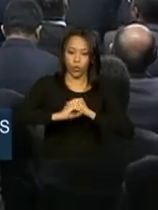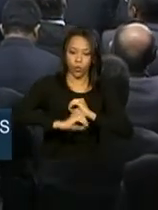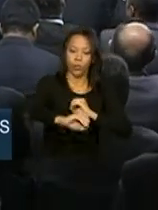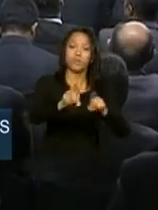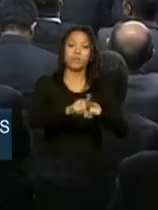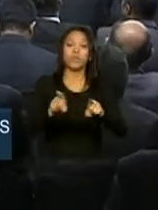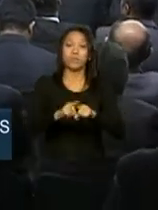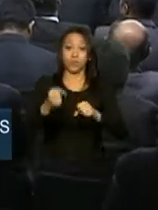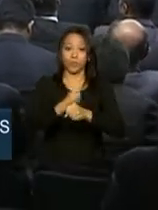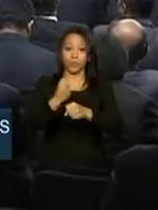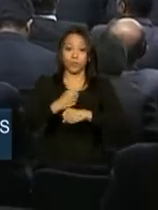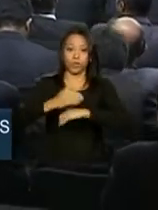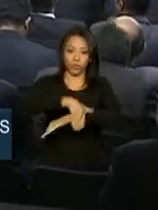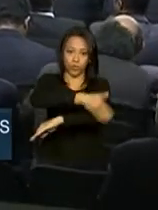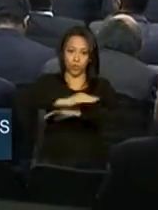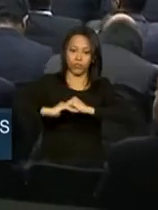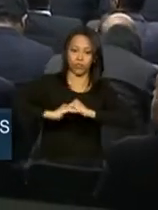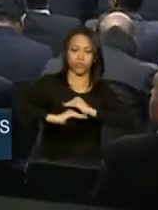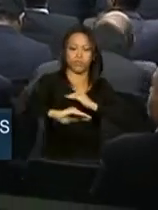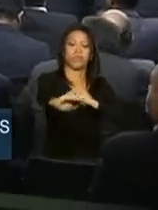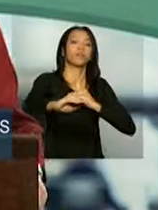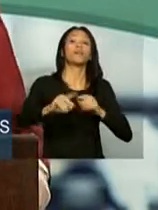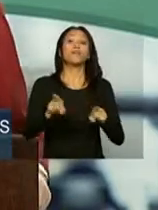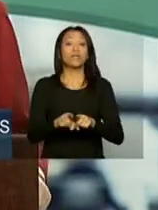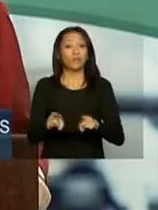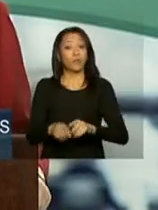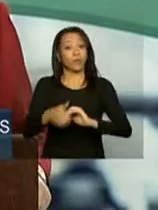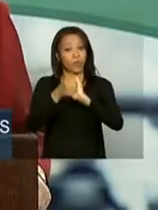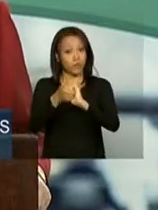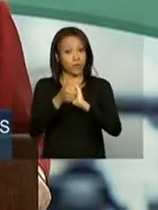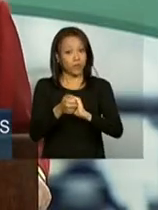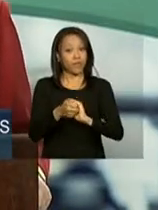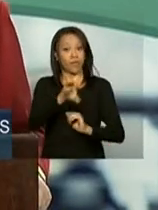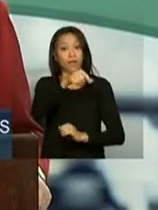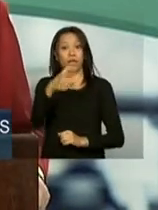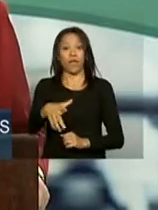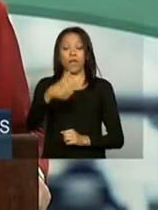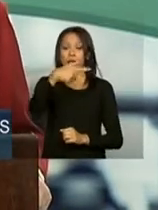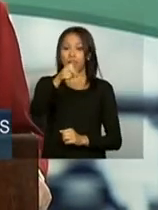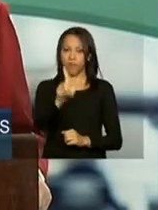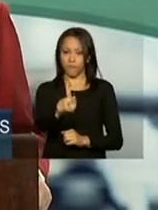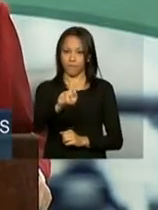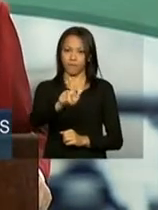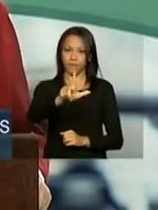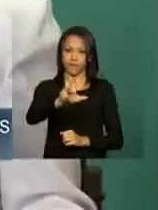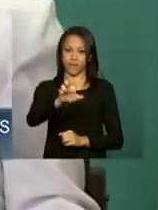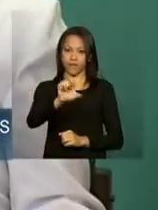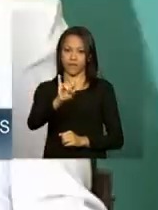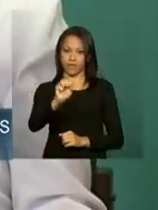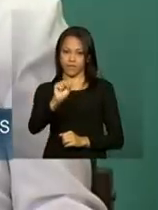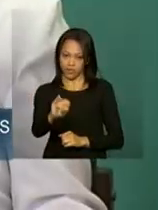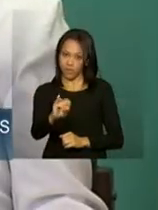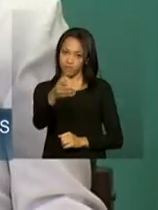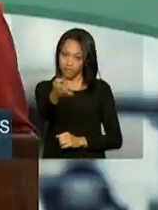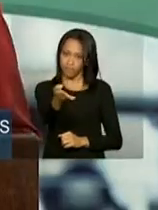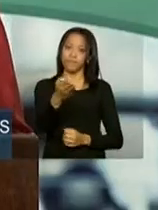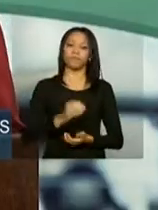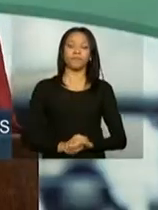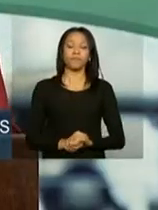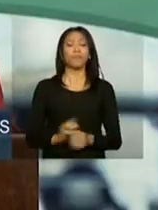pavimentação. Cumprimentar também a ministra Gleisi Hoffmann, da Casa Civil,